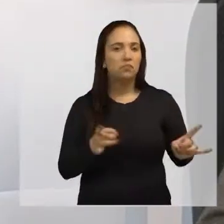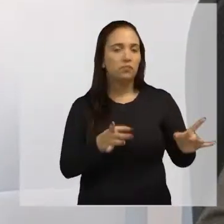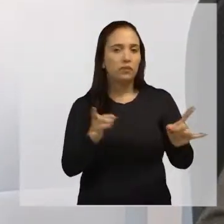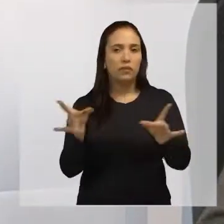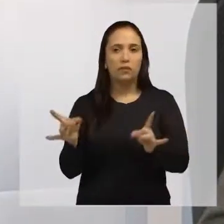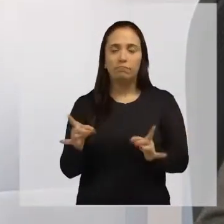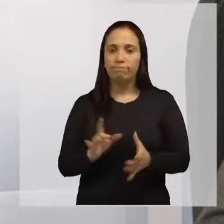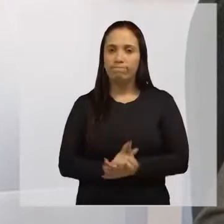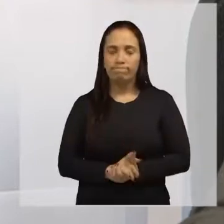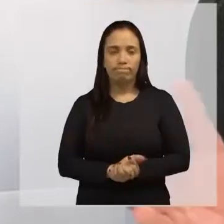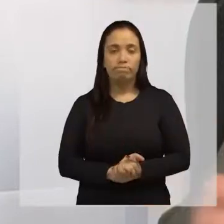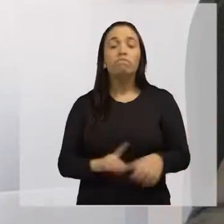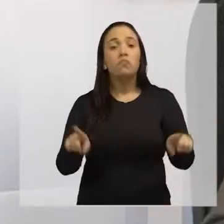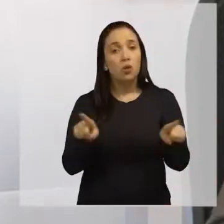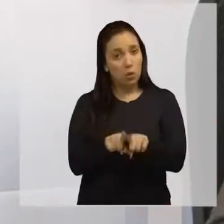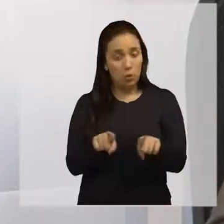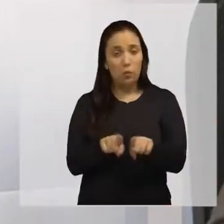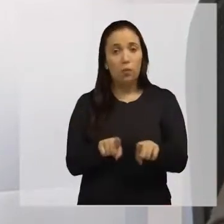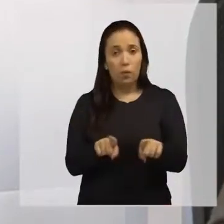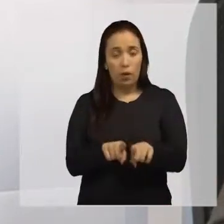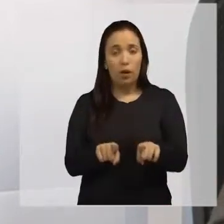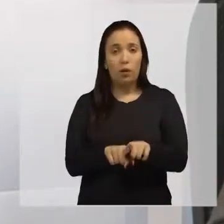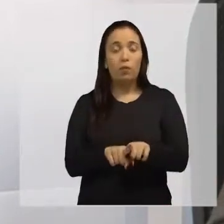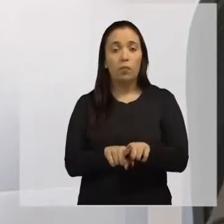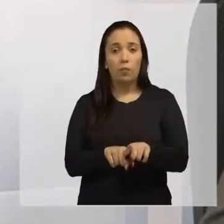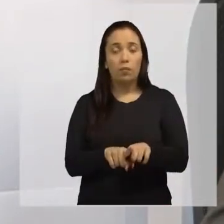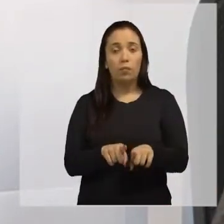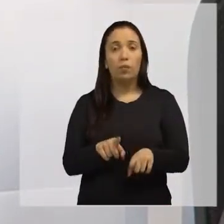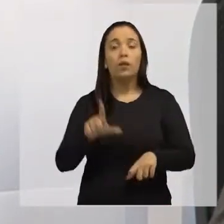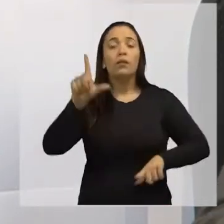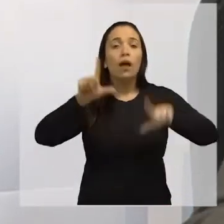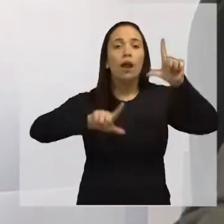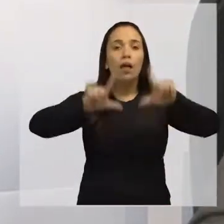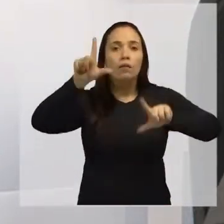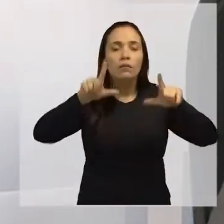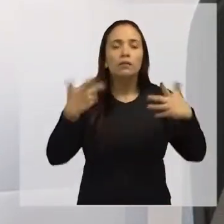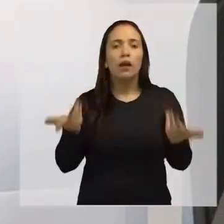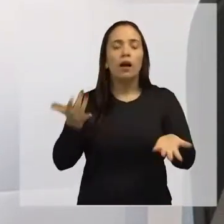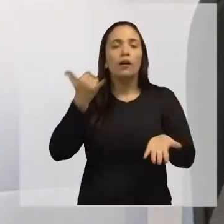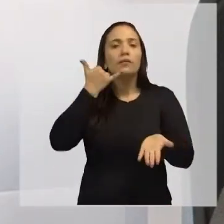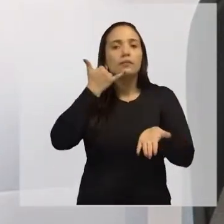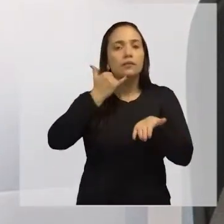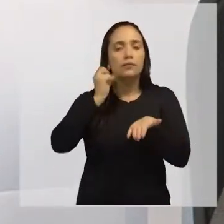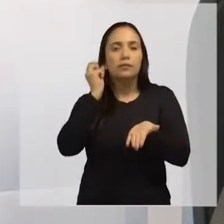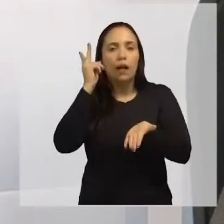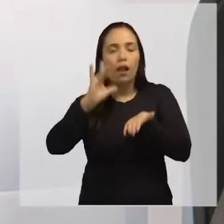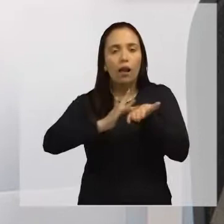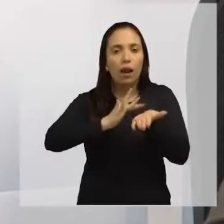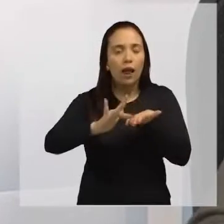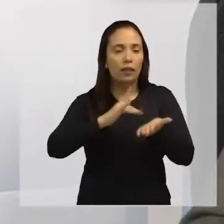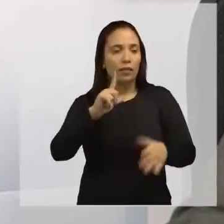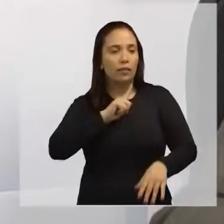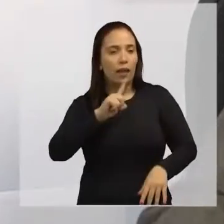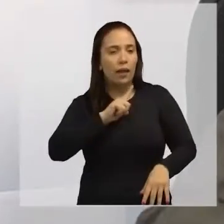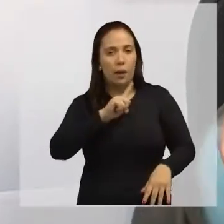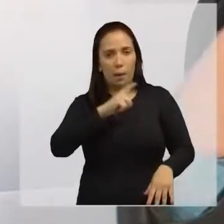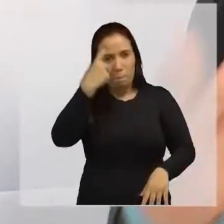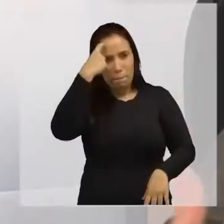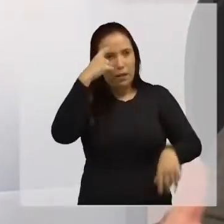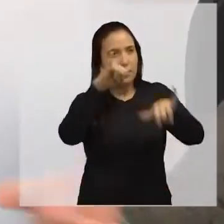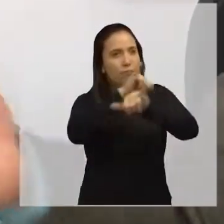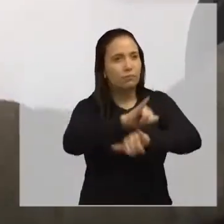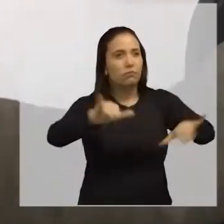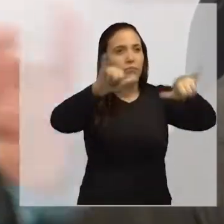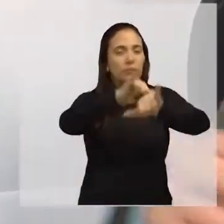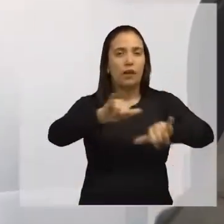Então, o que acontece? São produtores de televisões, smartphone e tal, prepararam todo o material achando que a Copa ia